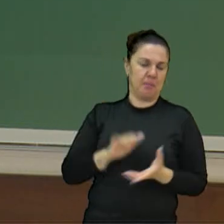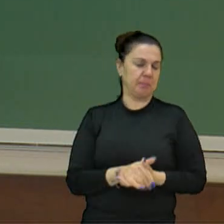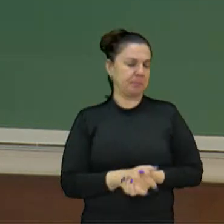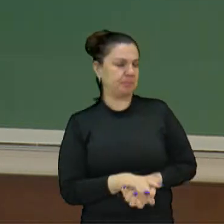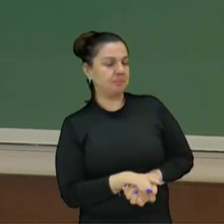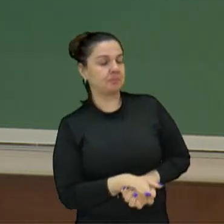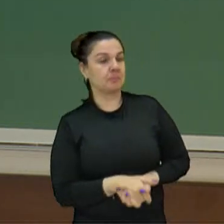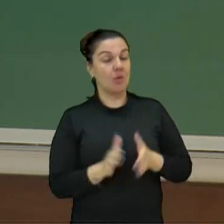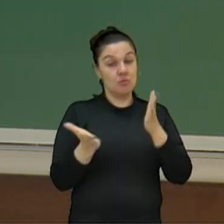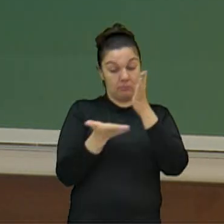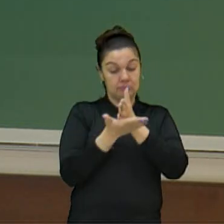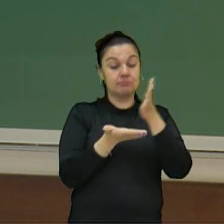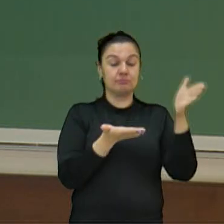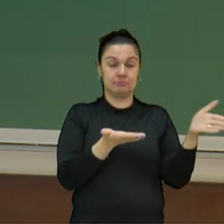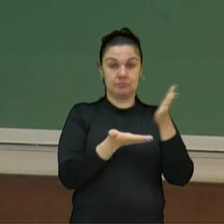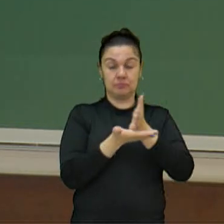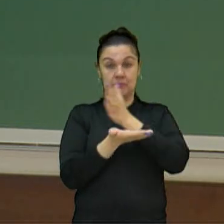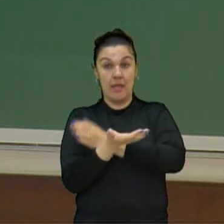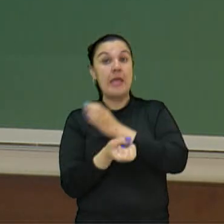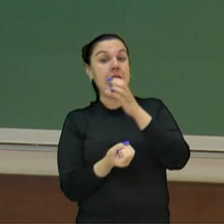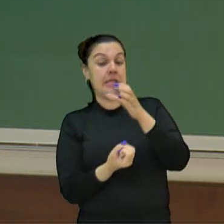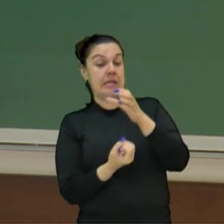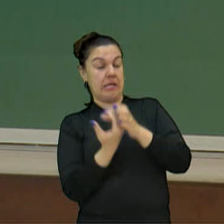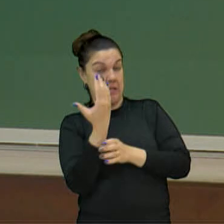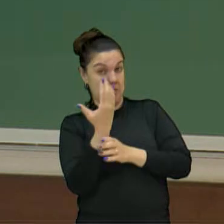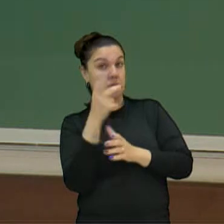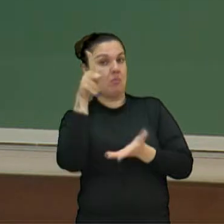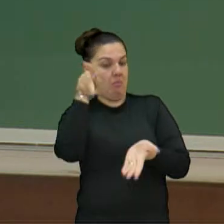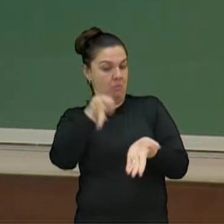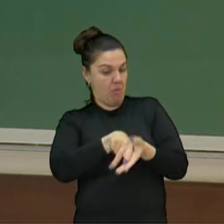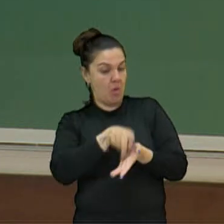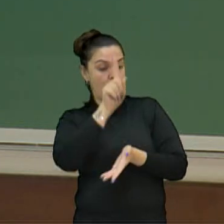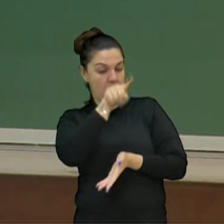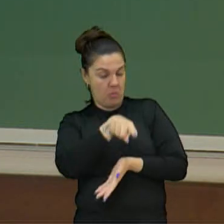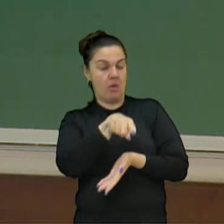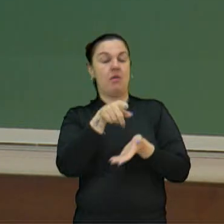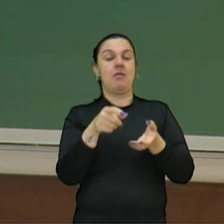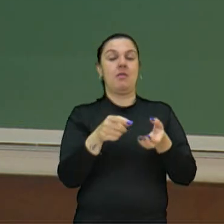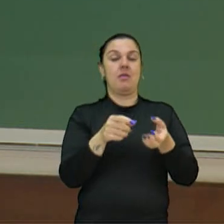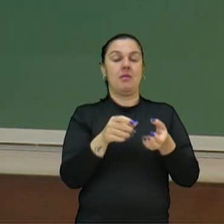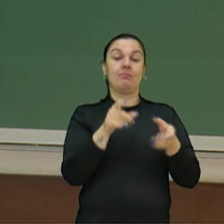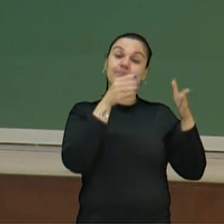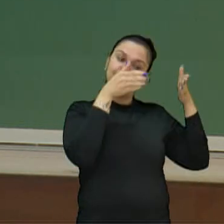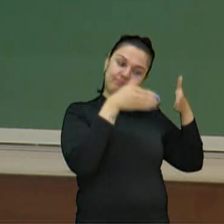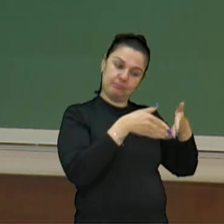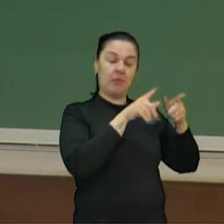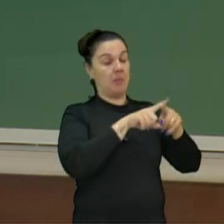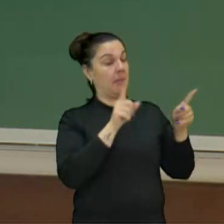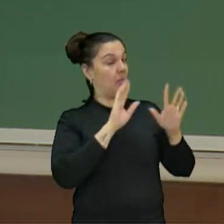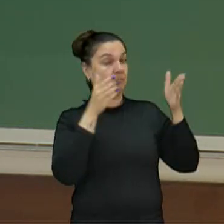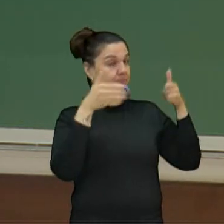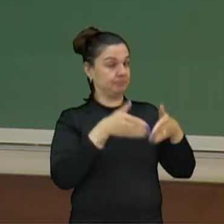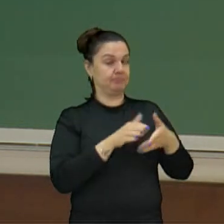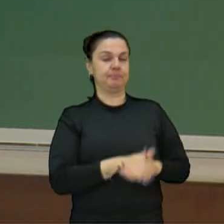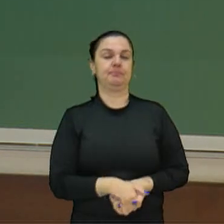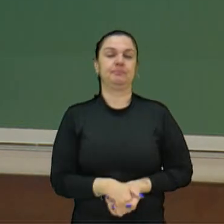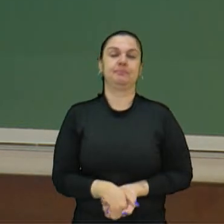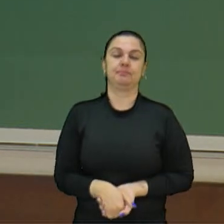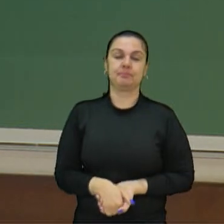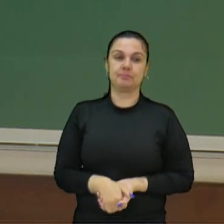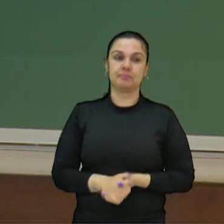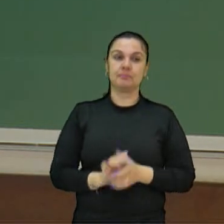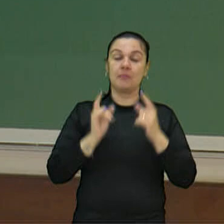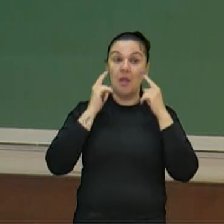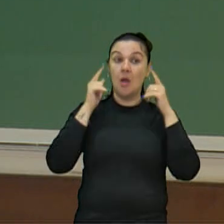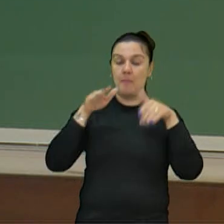diferenciar as duas coisas. Então, criacionismo é fixismo, mas nem todo fixista é criacionista. Mas o que